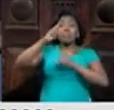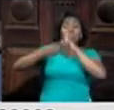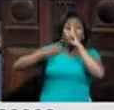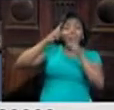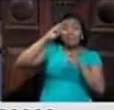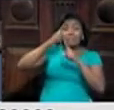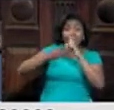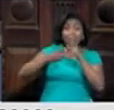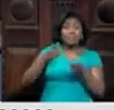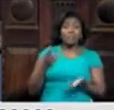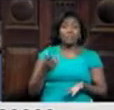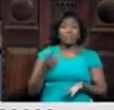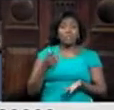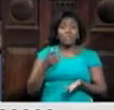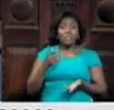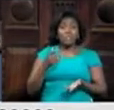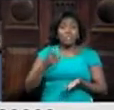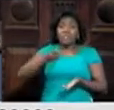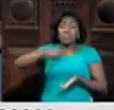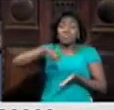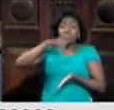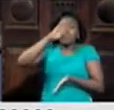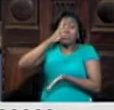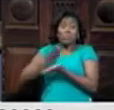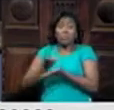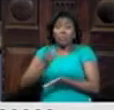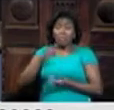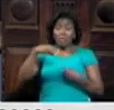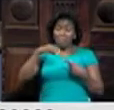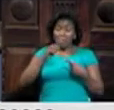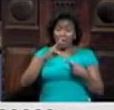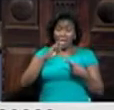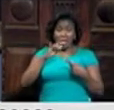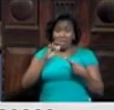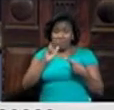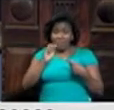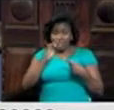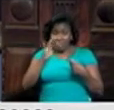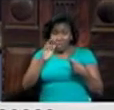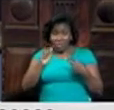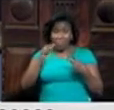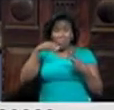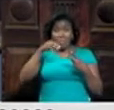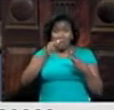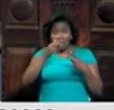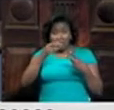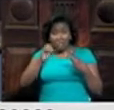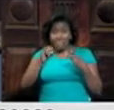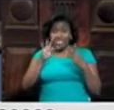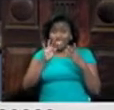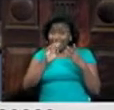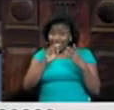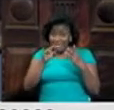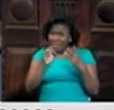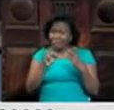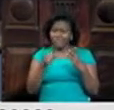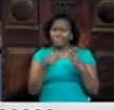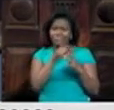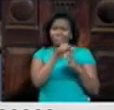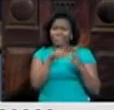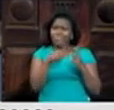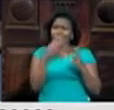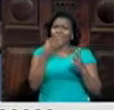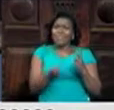quem a gente não tem a menor confiança. Moreira Franco, Marilene Ramos e Michel Temer, a gente não vai aceitar